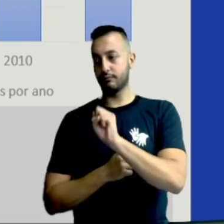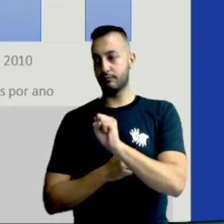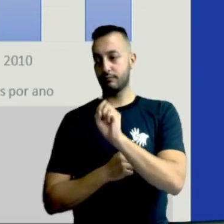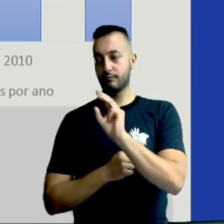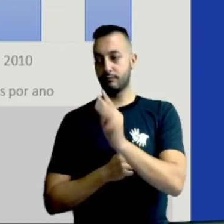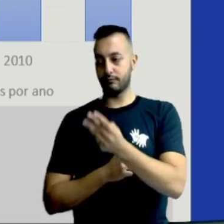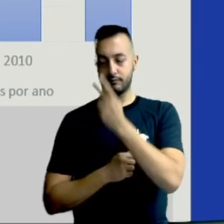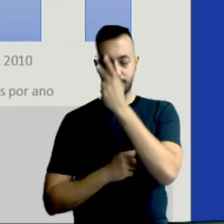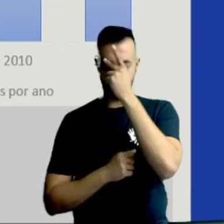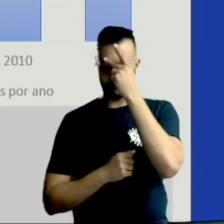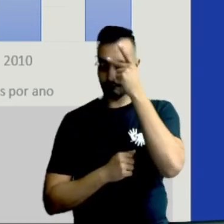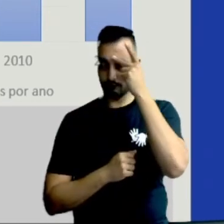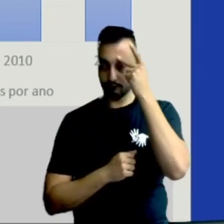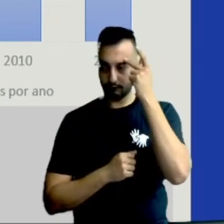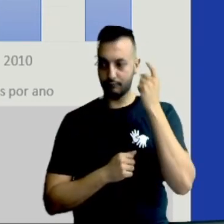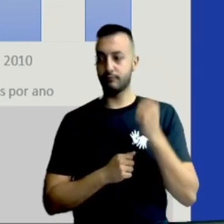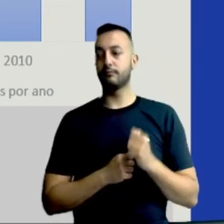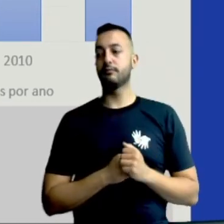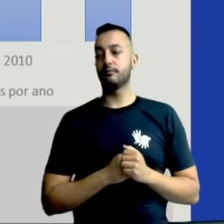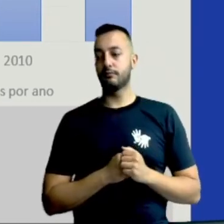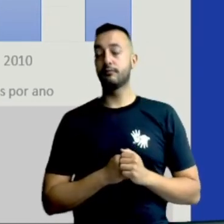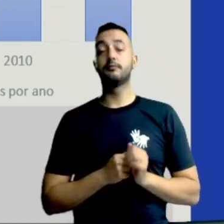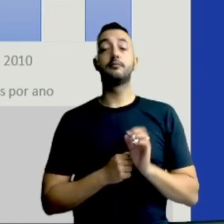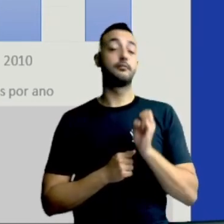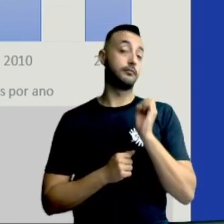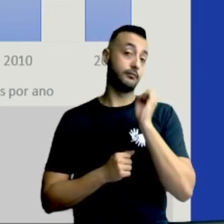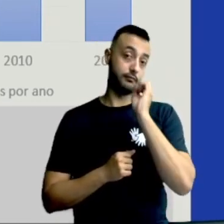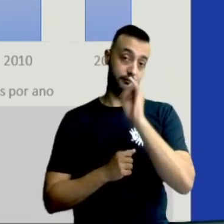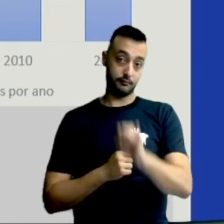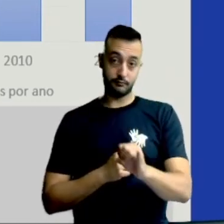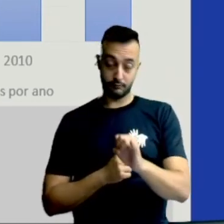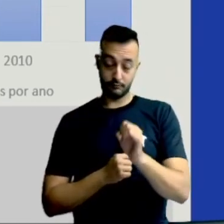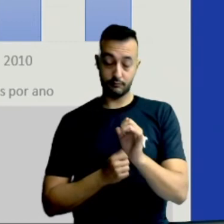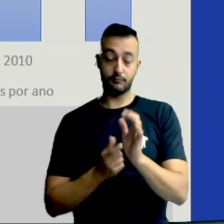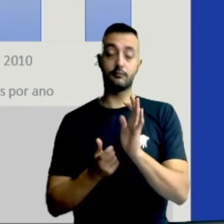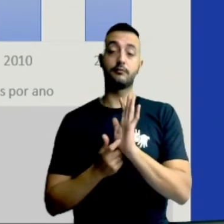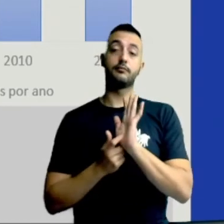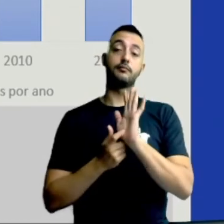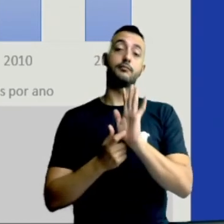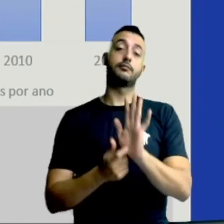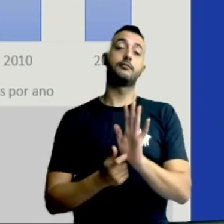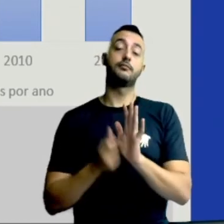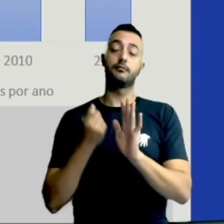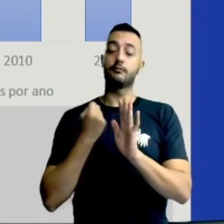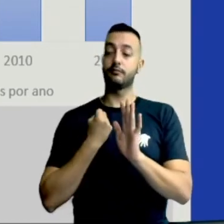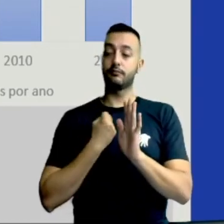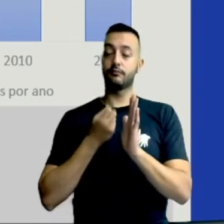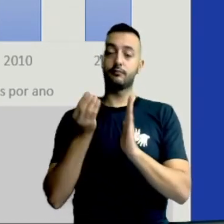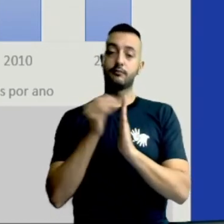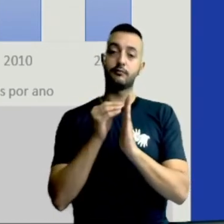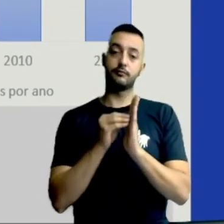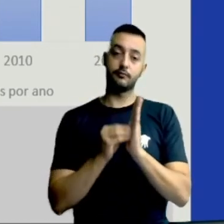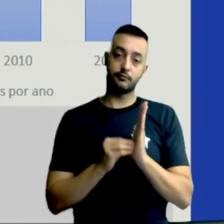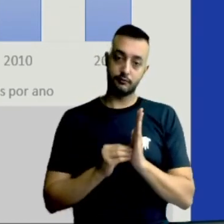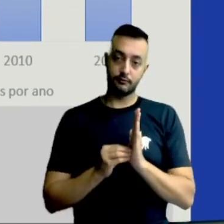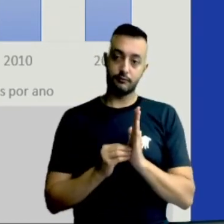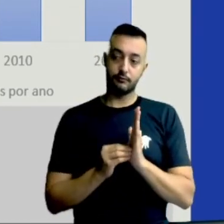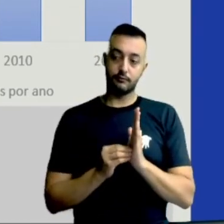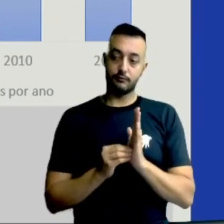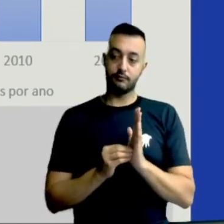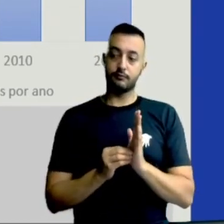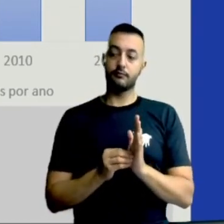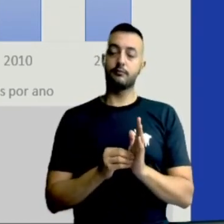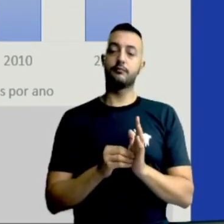139.583 habitantes. Se ele fosse representar os dados obtidos em sua